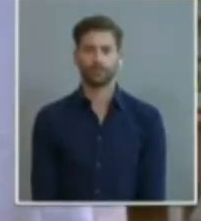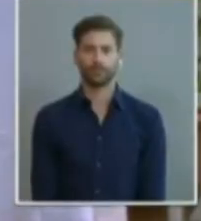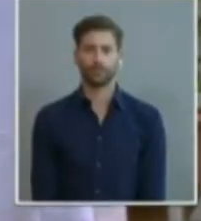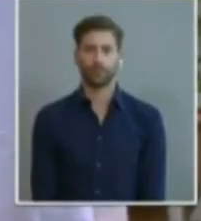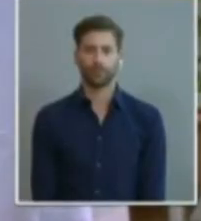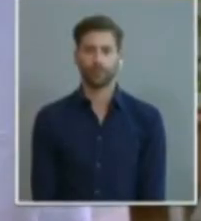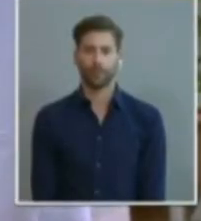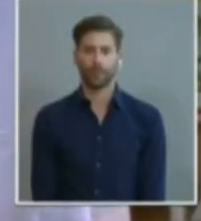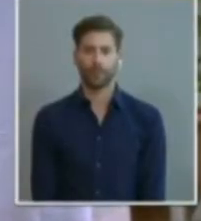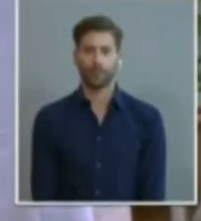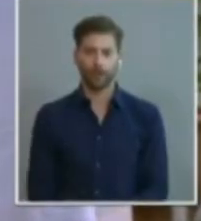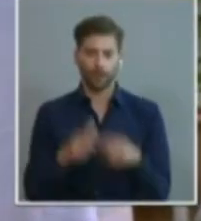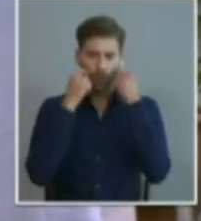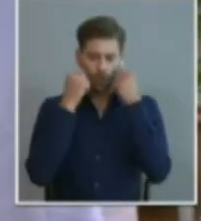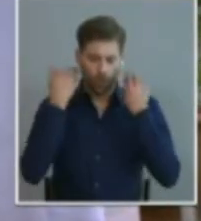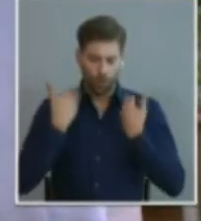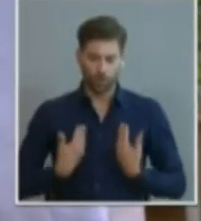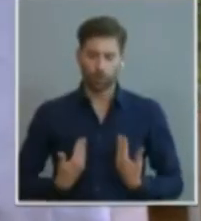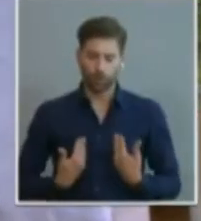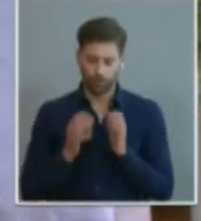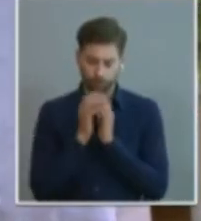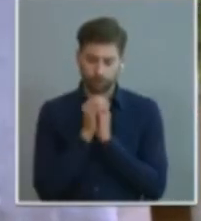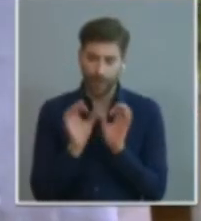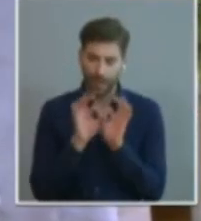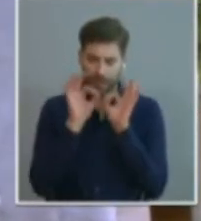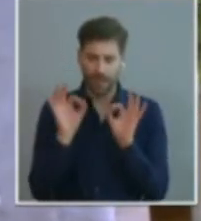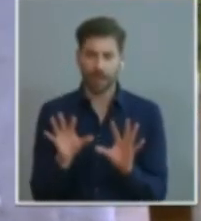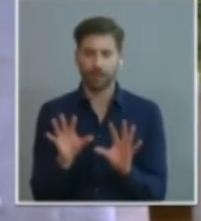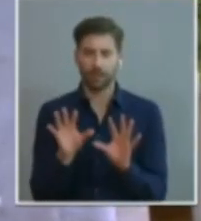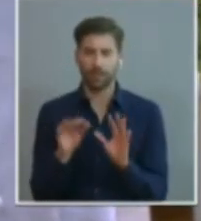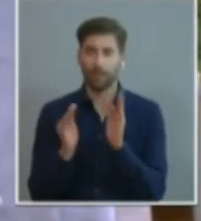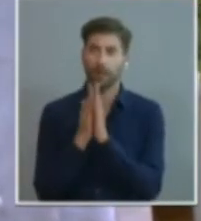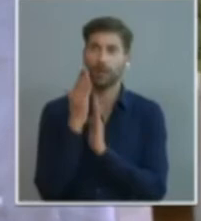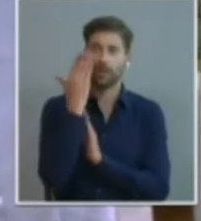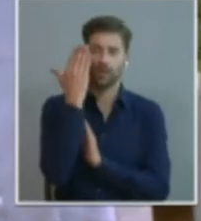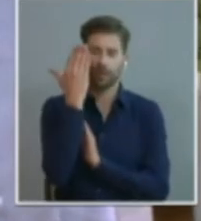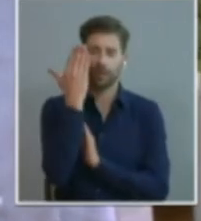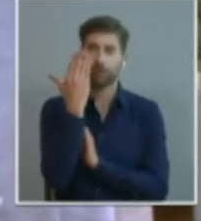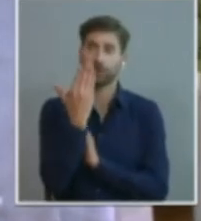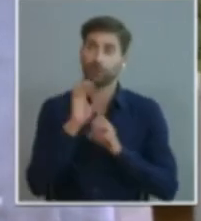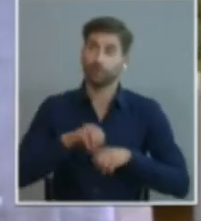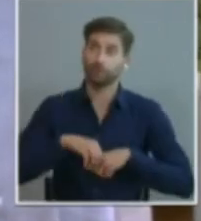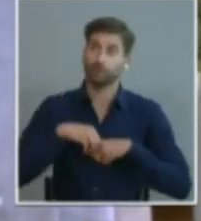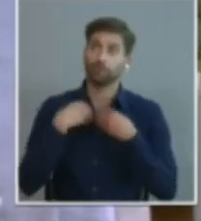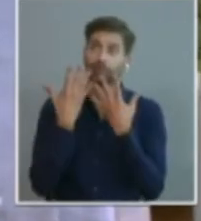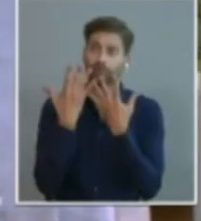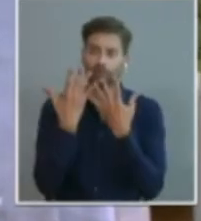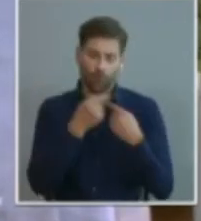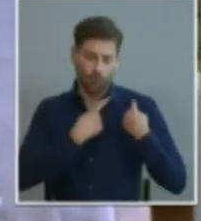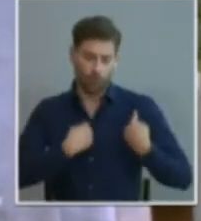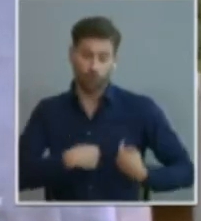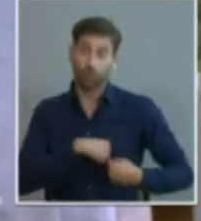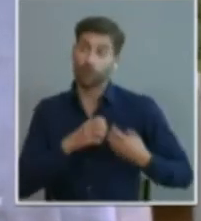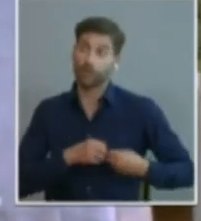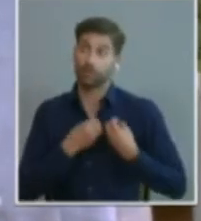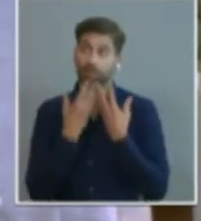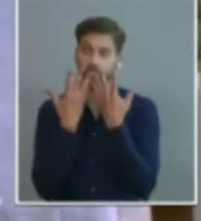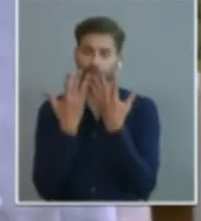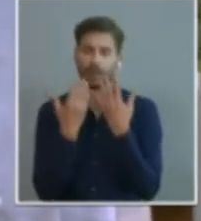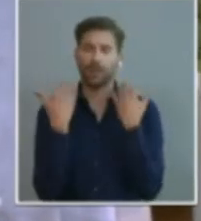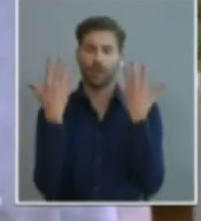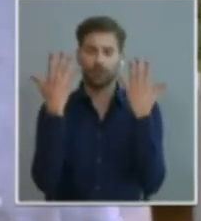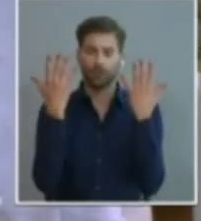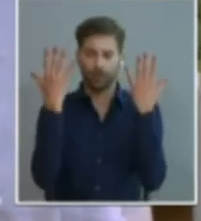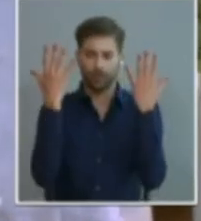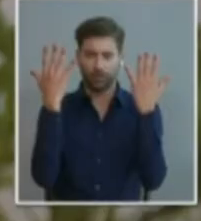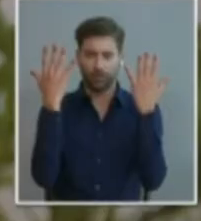O nosso corpo também reza, elevando para Deus a nossa voz, o nosso coração e as nossas mãos,